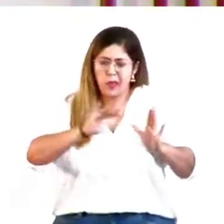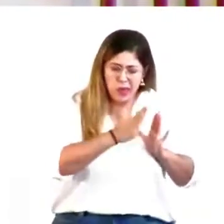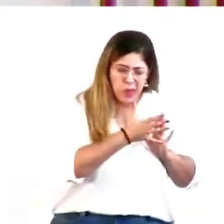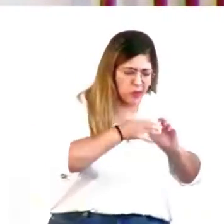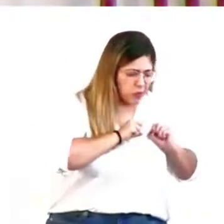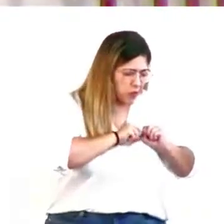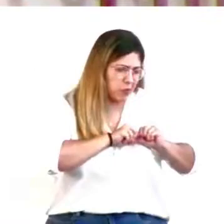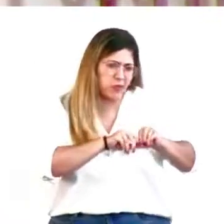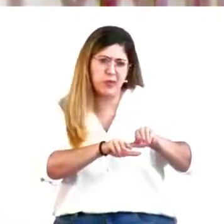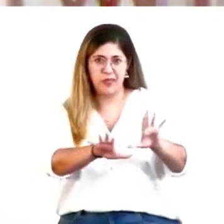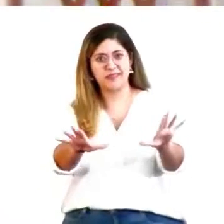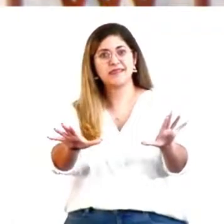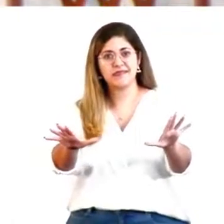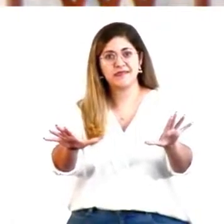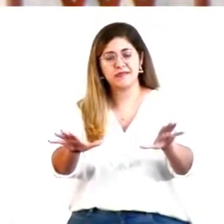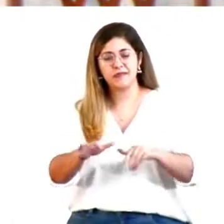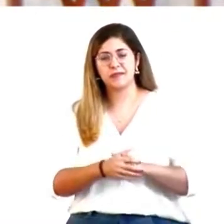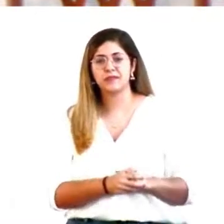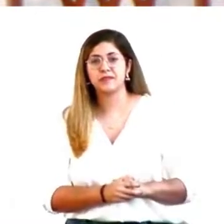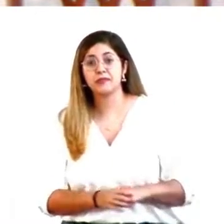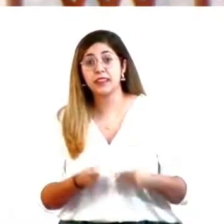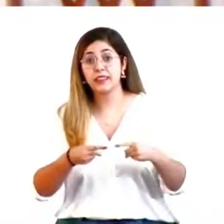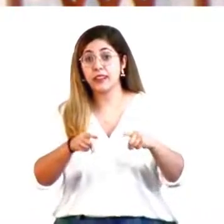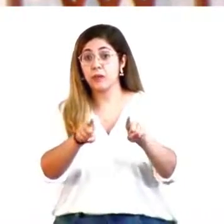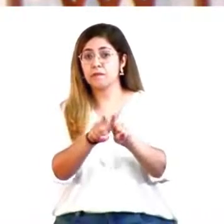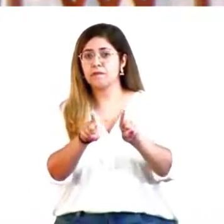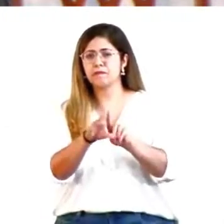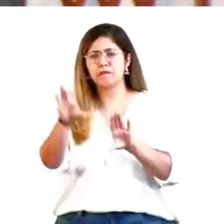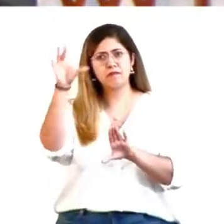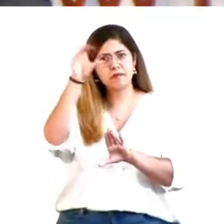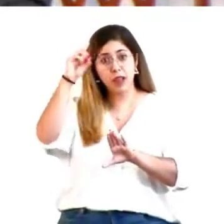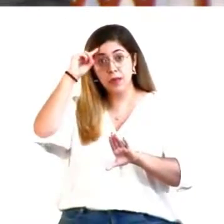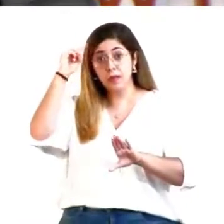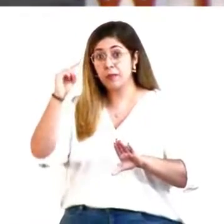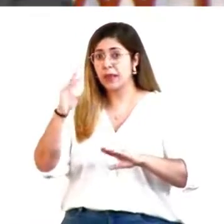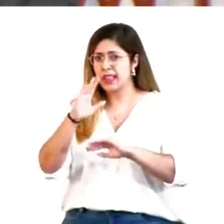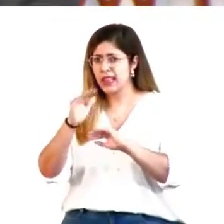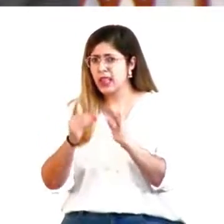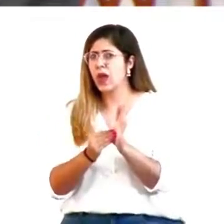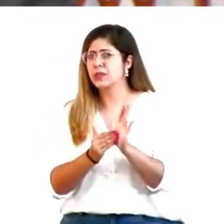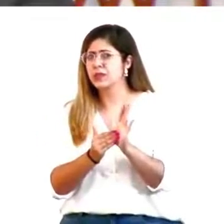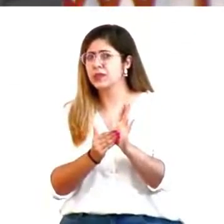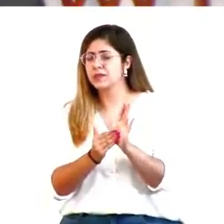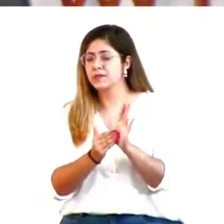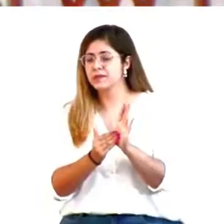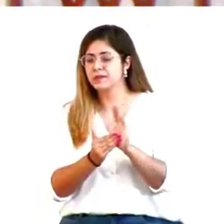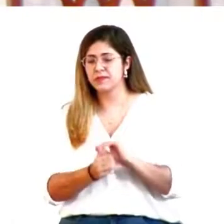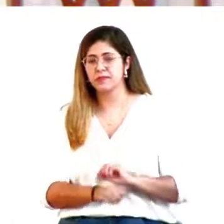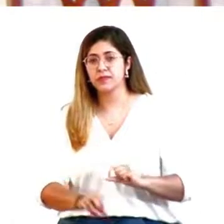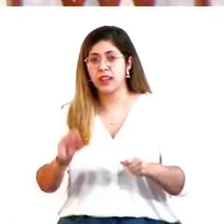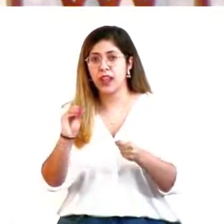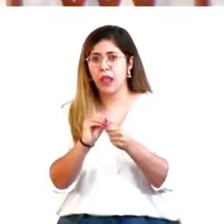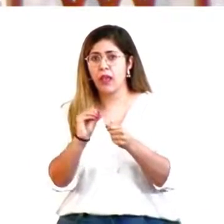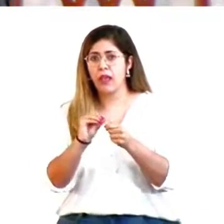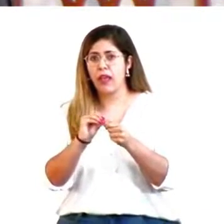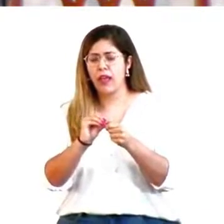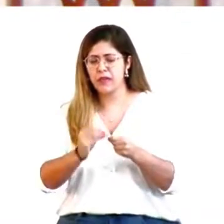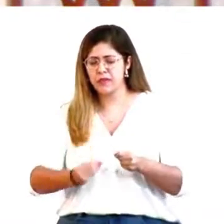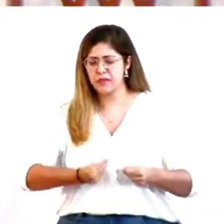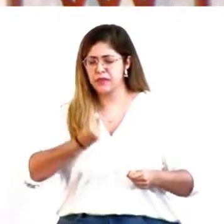luz. E então Deus nos manda a fazer o quê? A